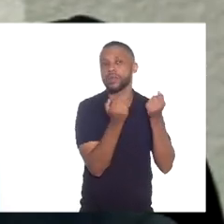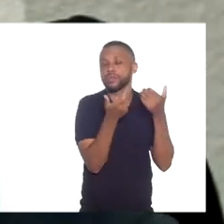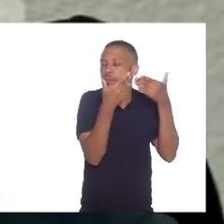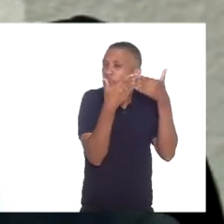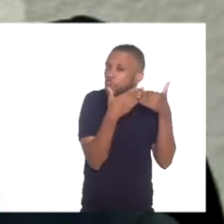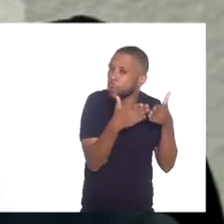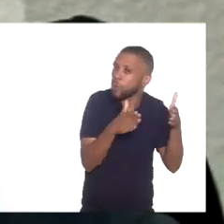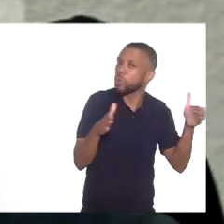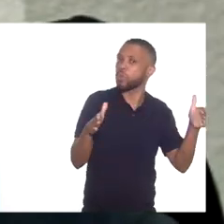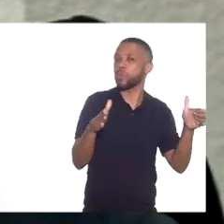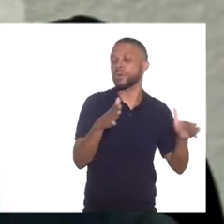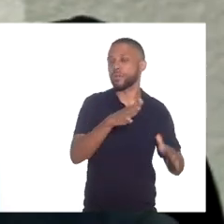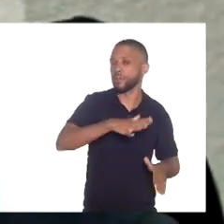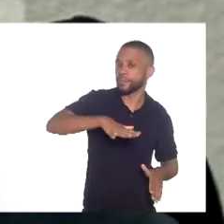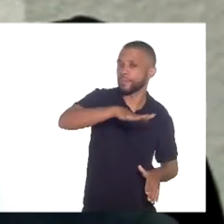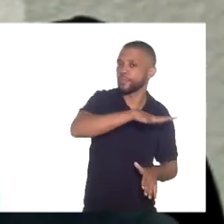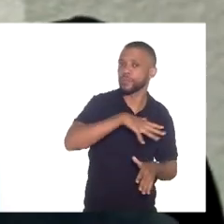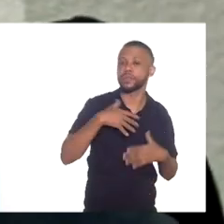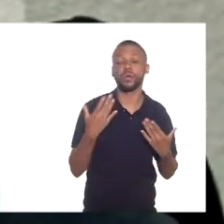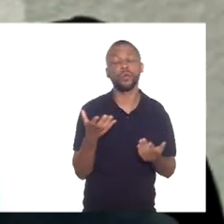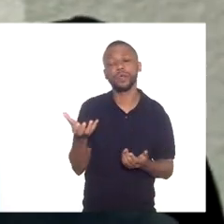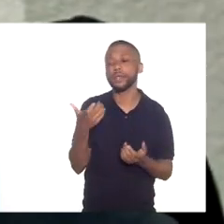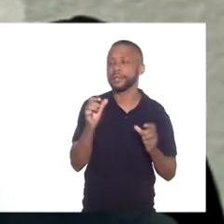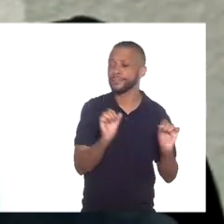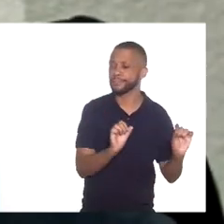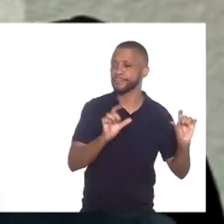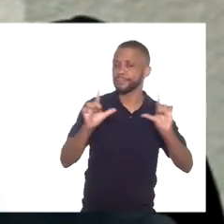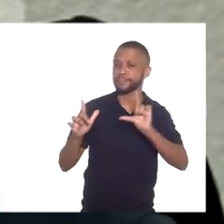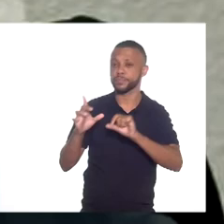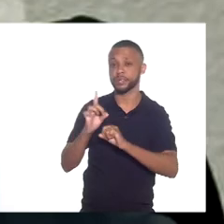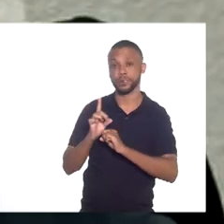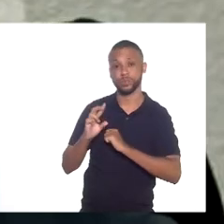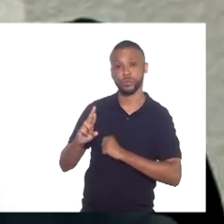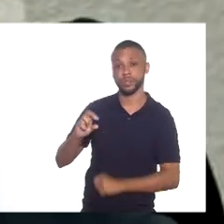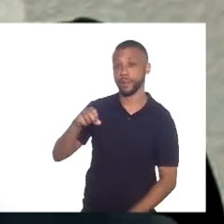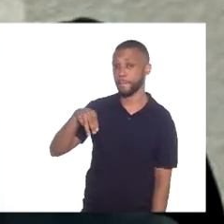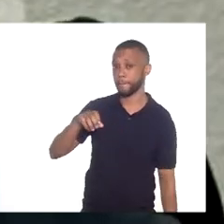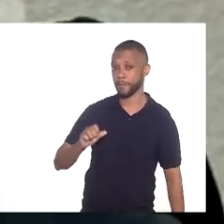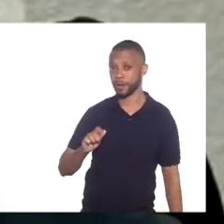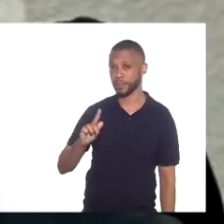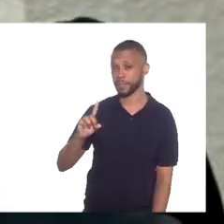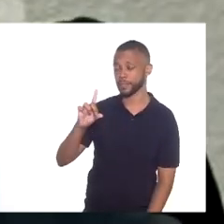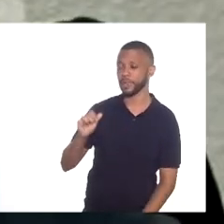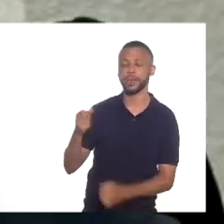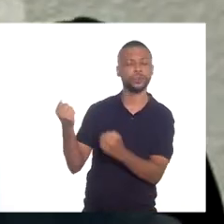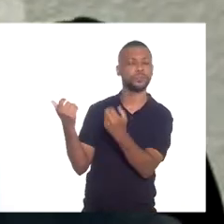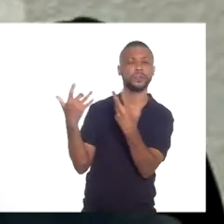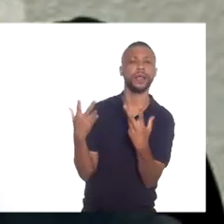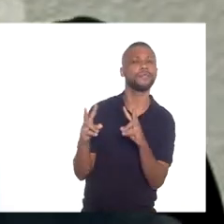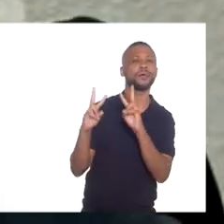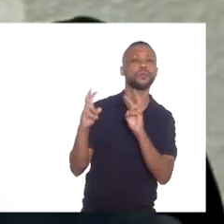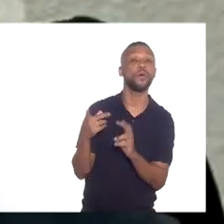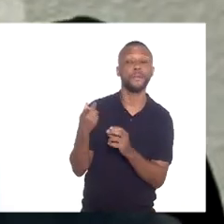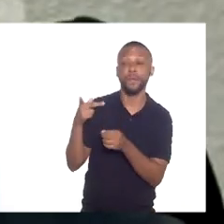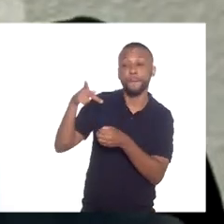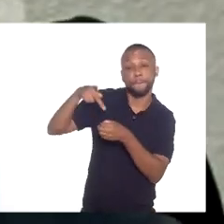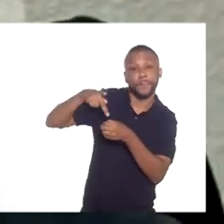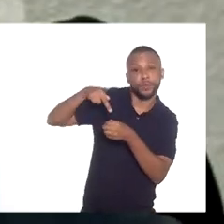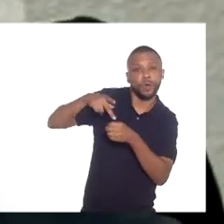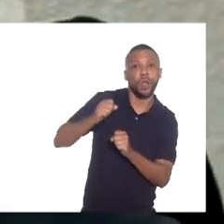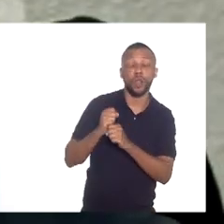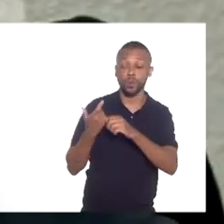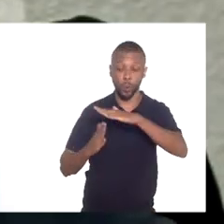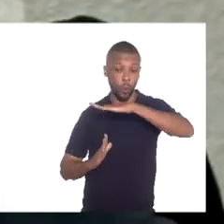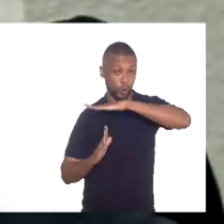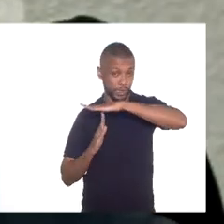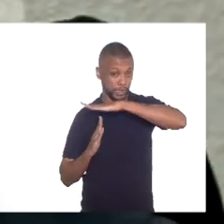né? E aí eu queria um pouco que a doutora Magda falasse dessas perspectivas do petróleo, enfim, quer dizer, por quanto tempo, estimativa,